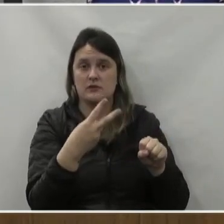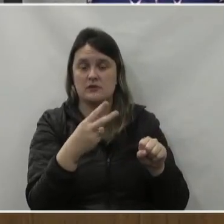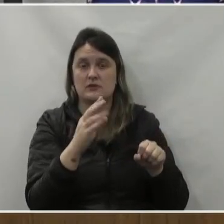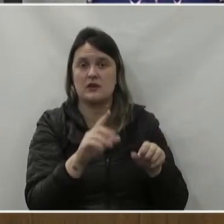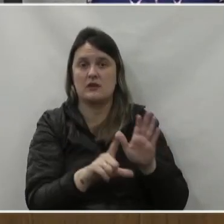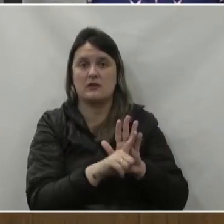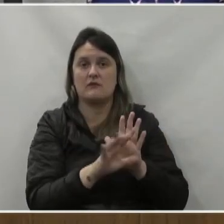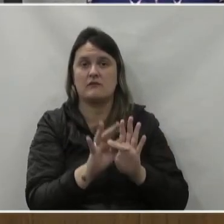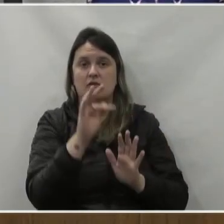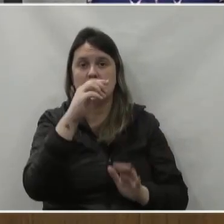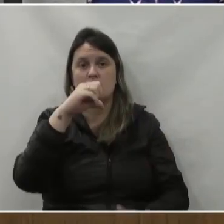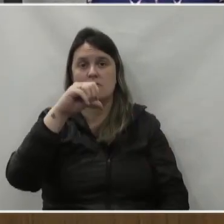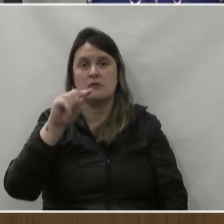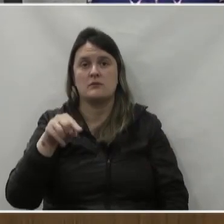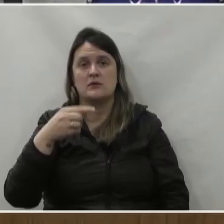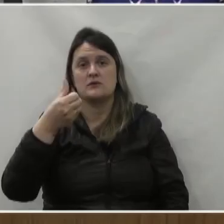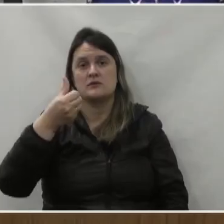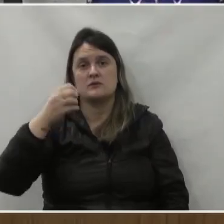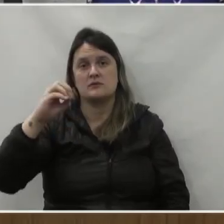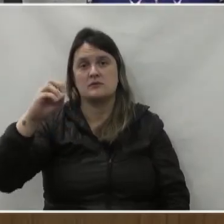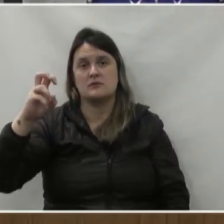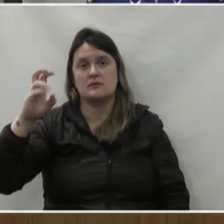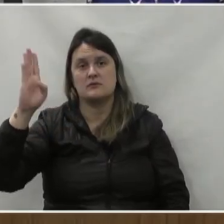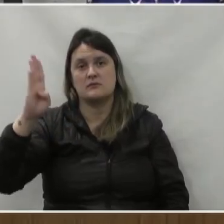Federal número